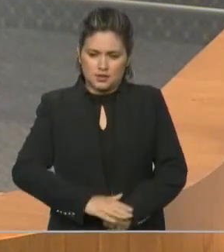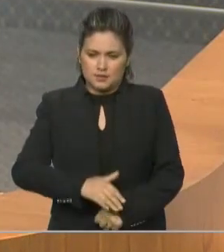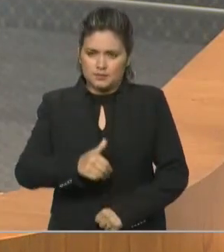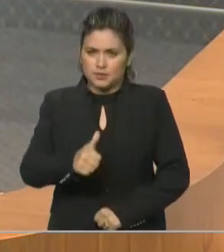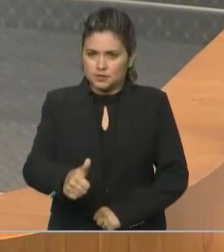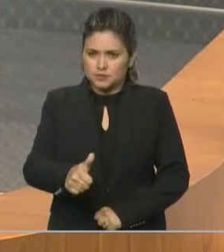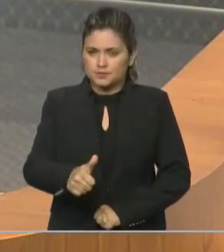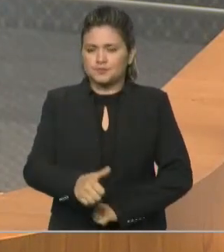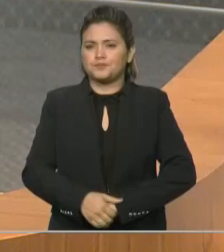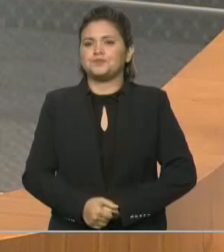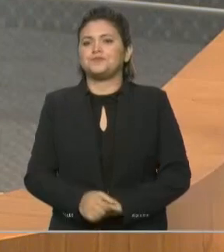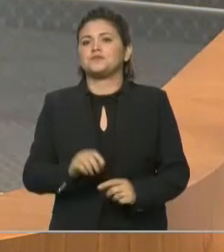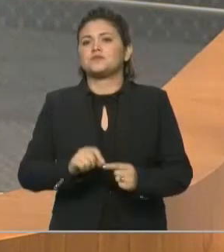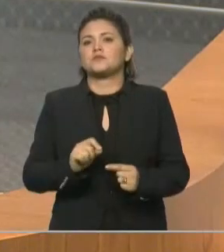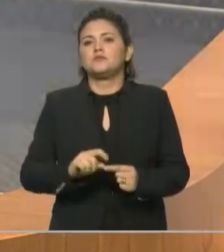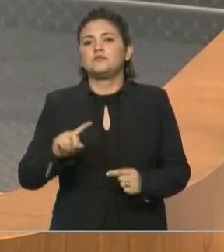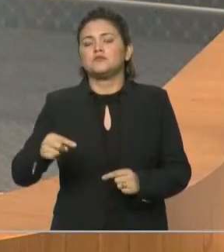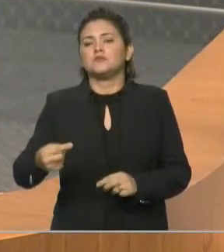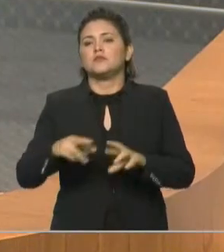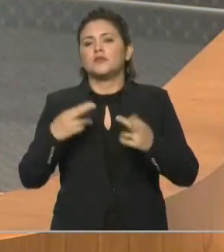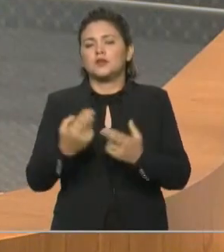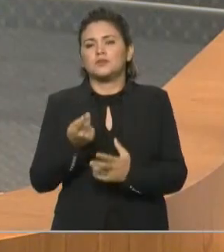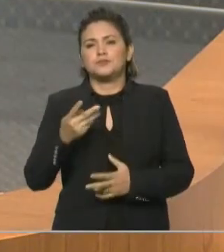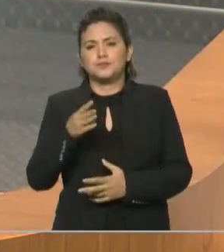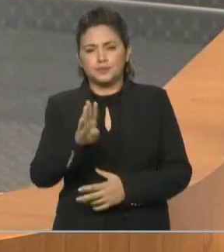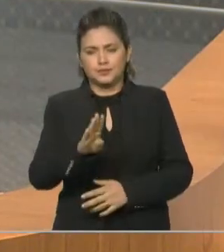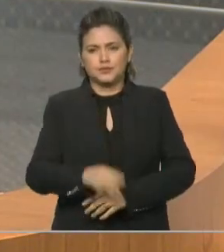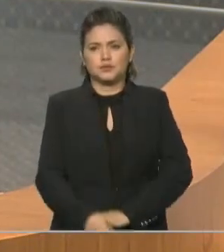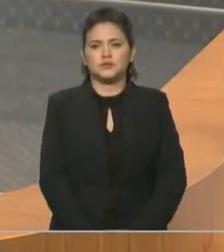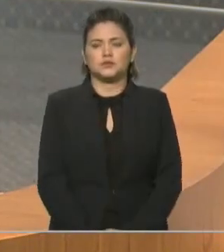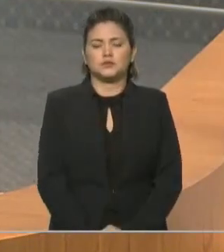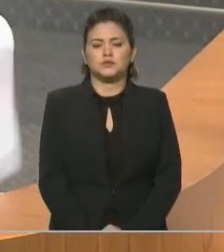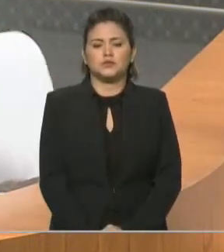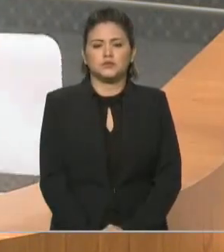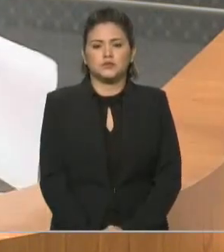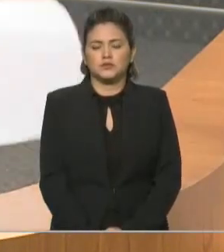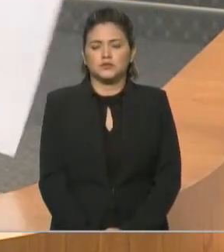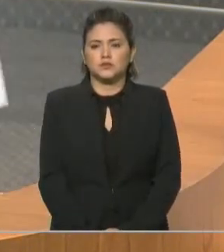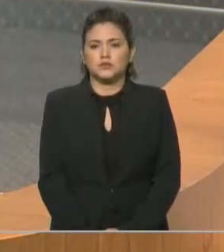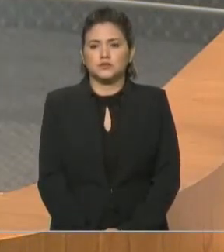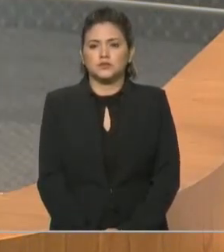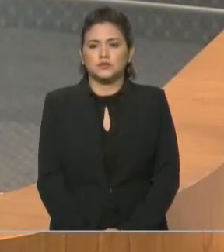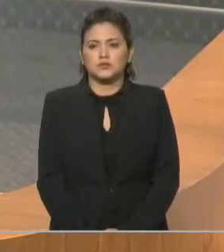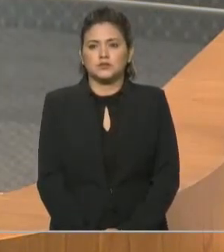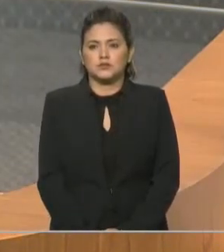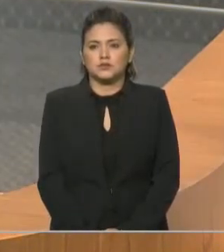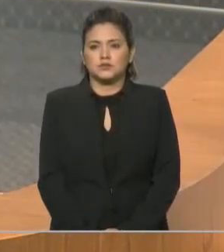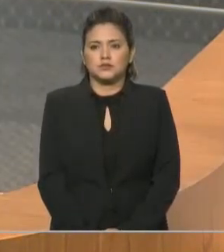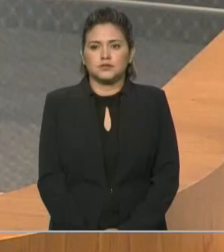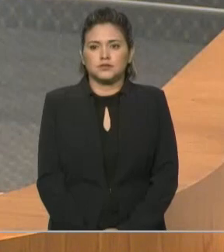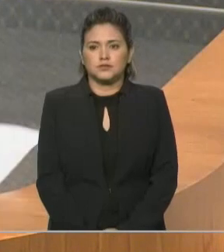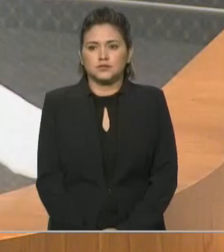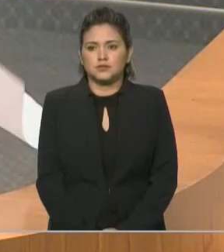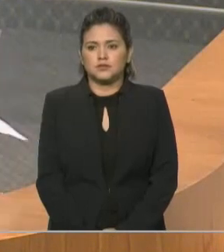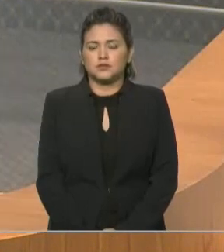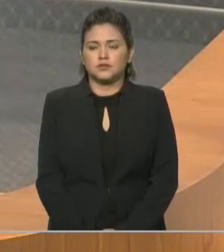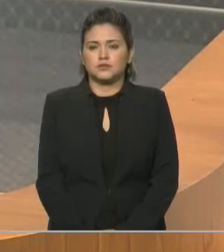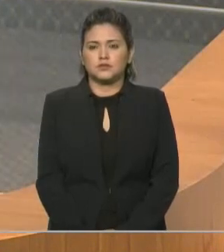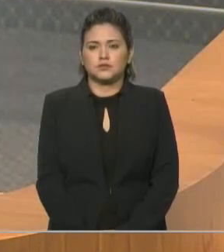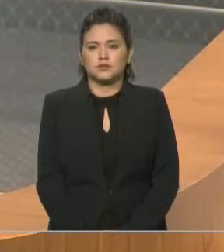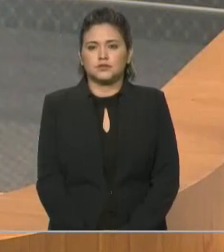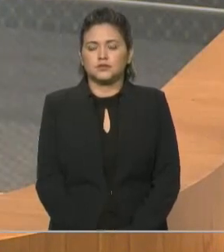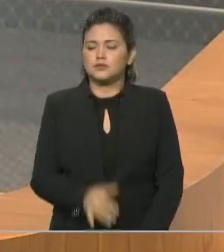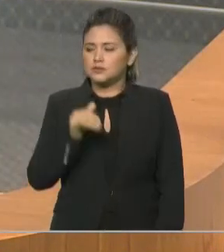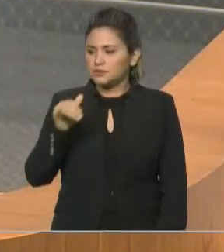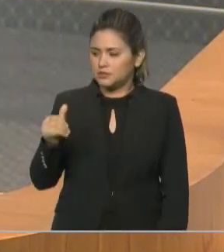posteriori uma audiência pública, mas já bem trabalhada em relação a isso. Fica aqui o meu registro em relação a isso, presidente, e dizer a você que